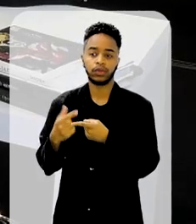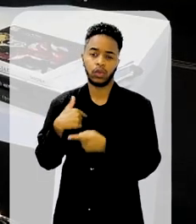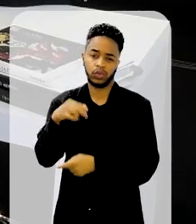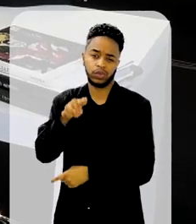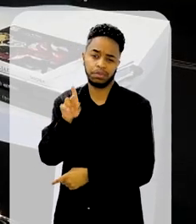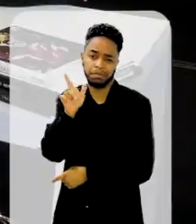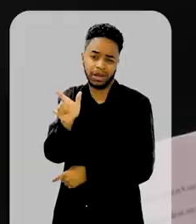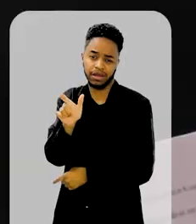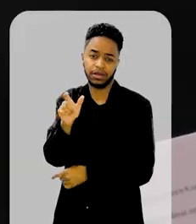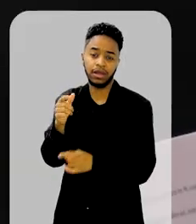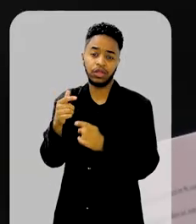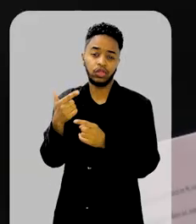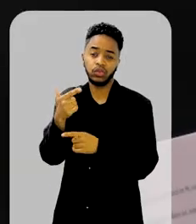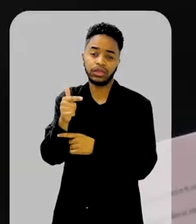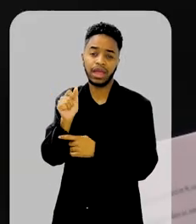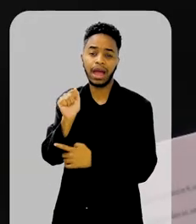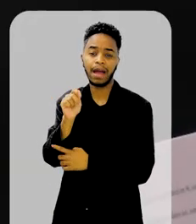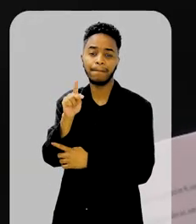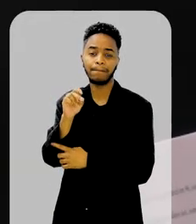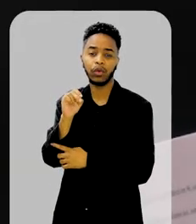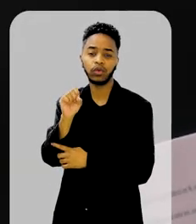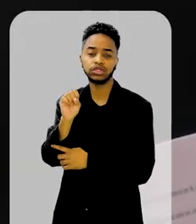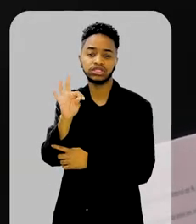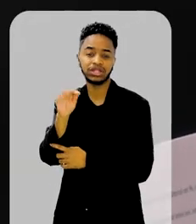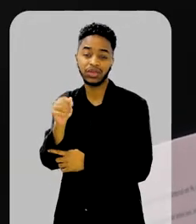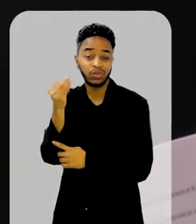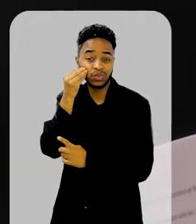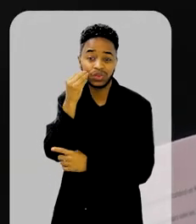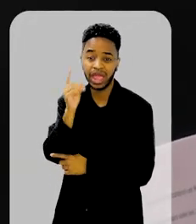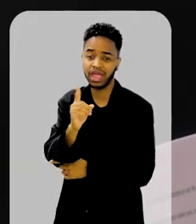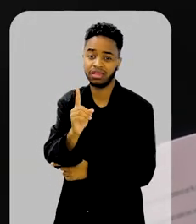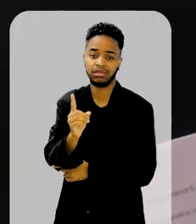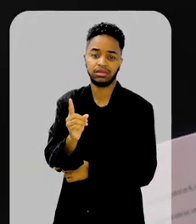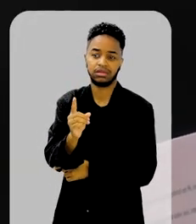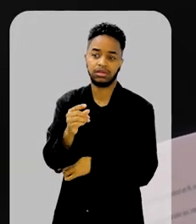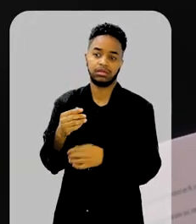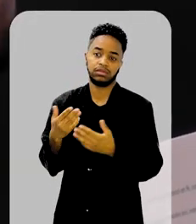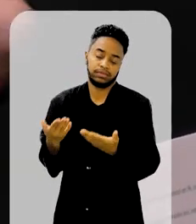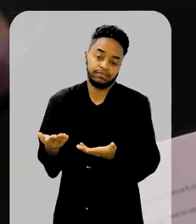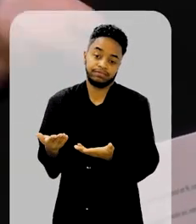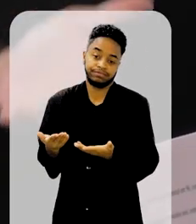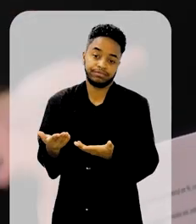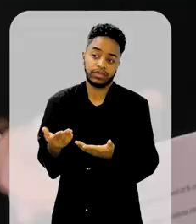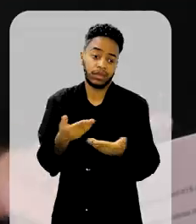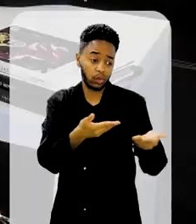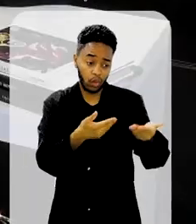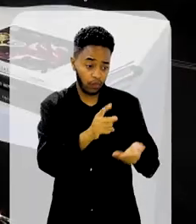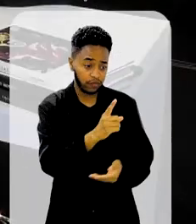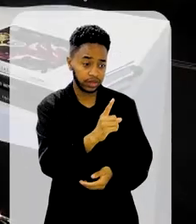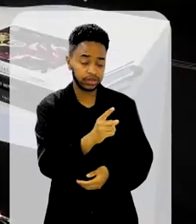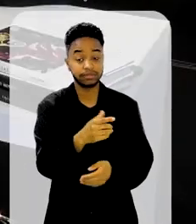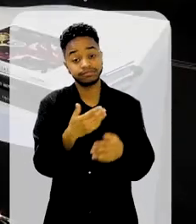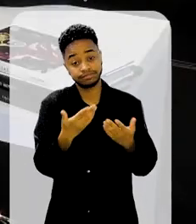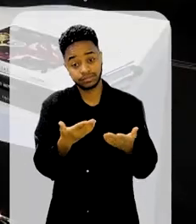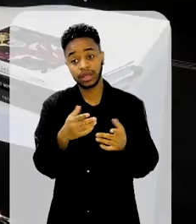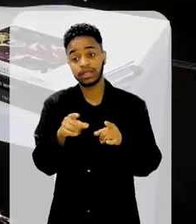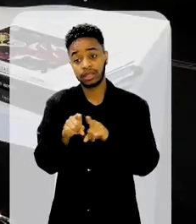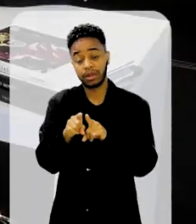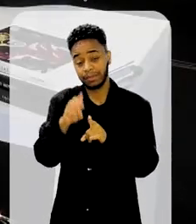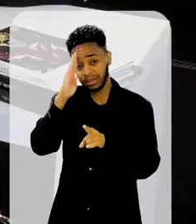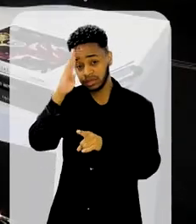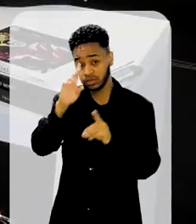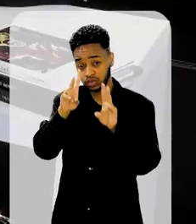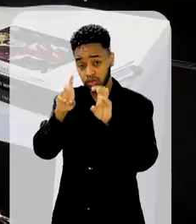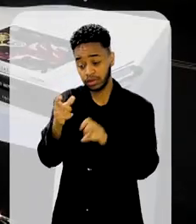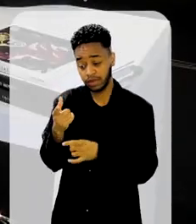não tem um eu vou usar a palavra também não gosto mas você não tem uma aposta é complicado apostar nesse sentido para novos arst diretores